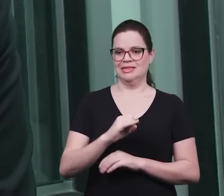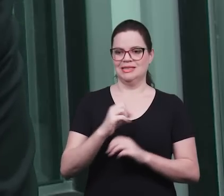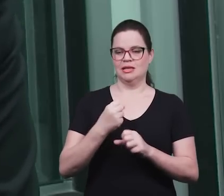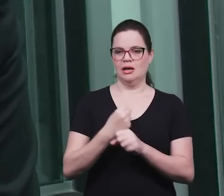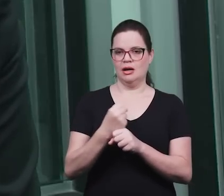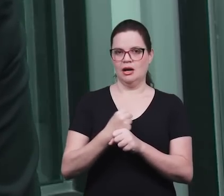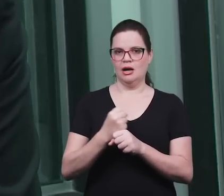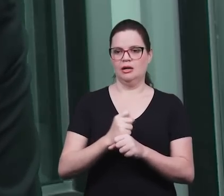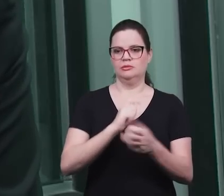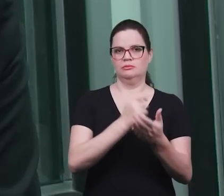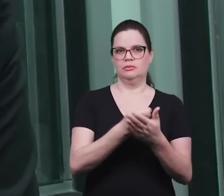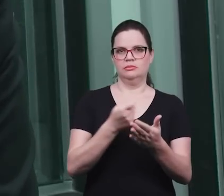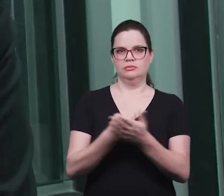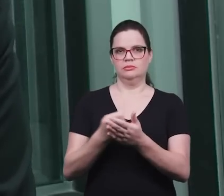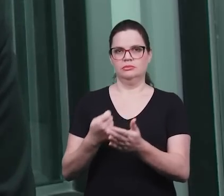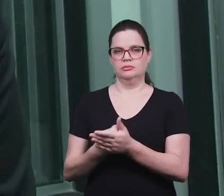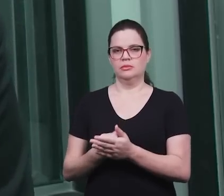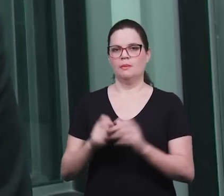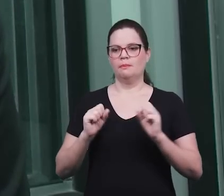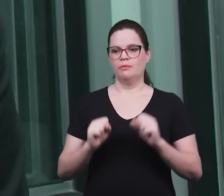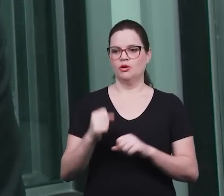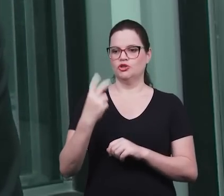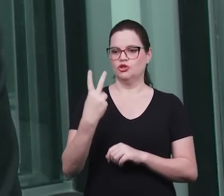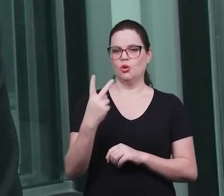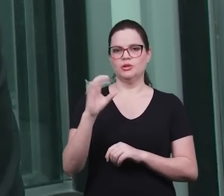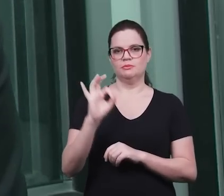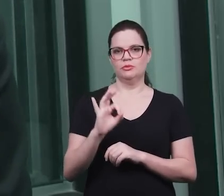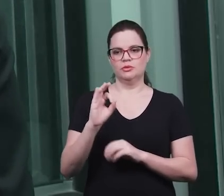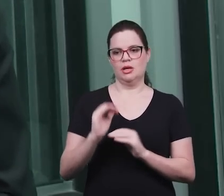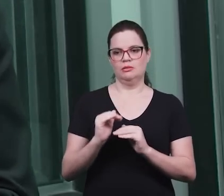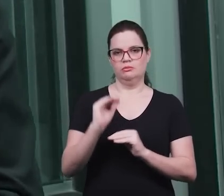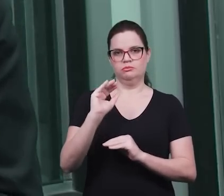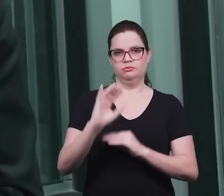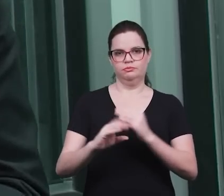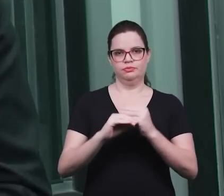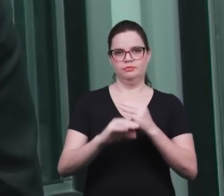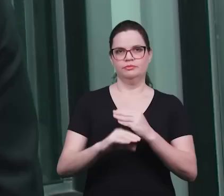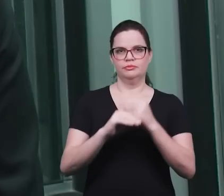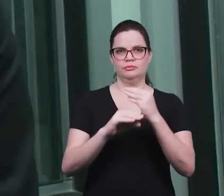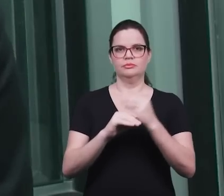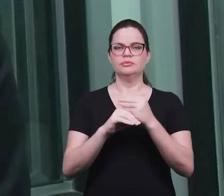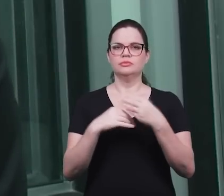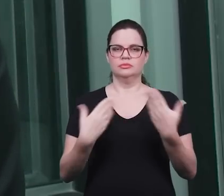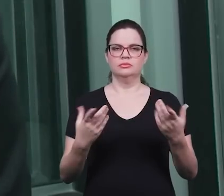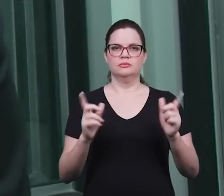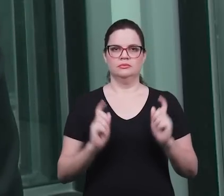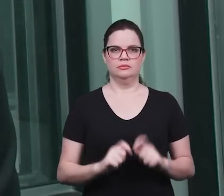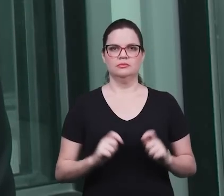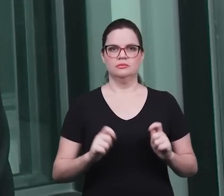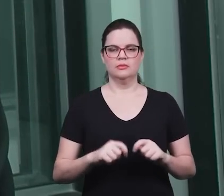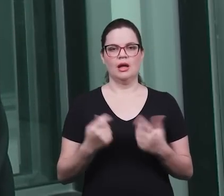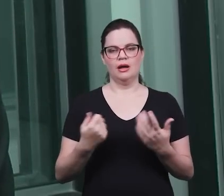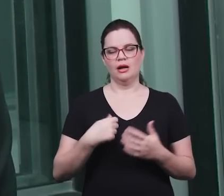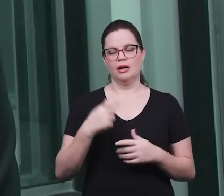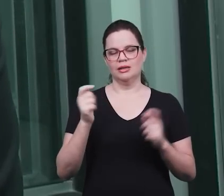mais, ela vai ter direito a mais 2% desse salário. Então, assim, simplifica bastante o